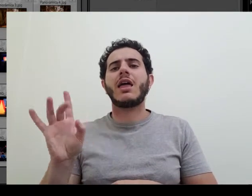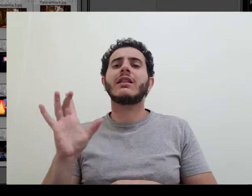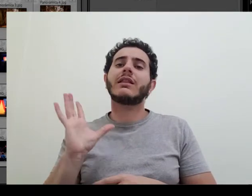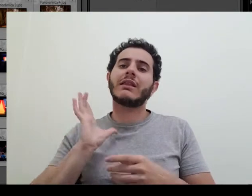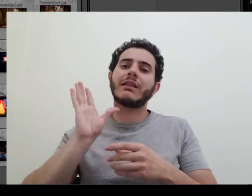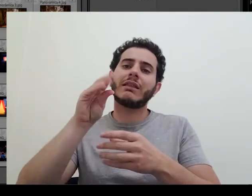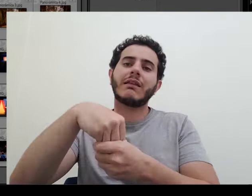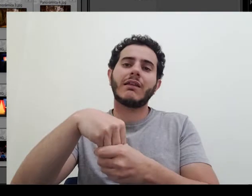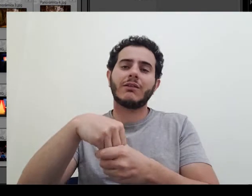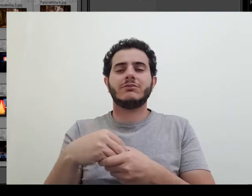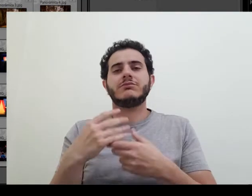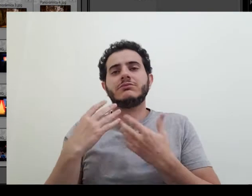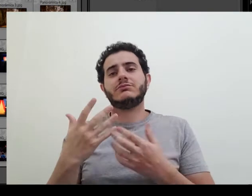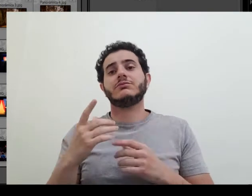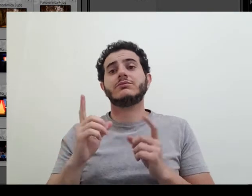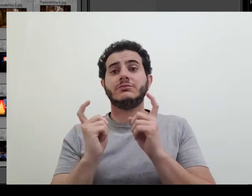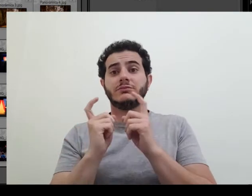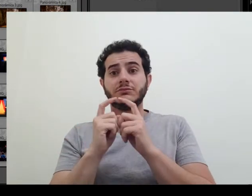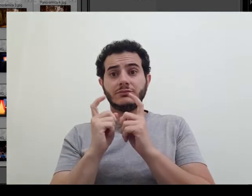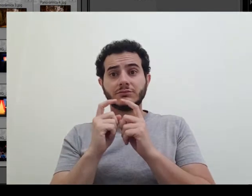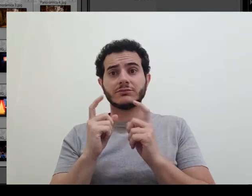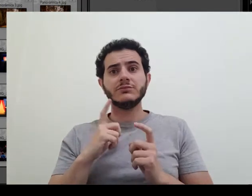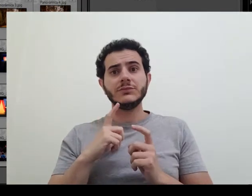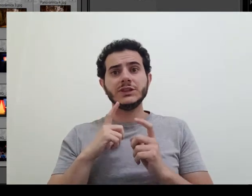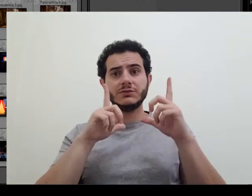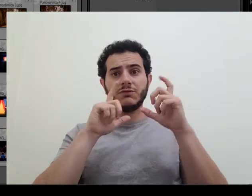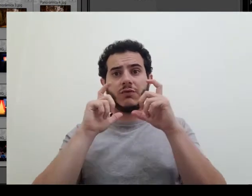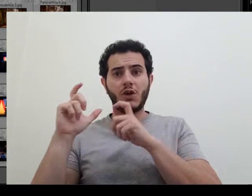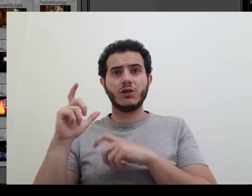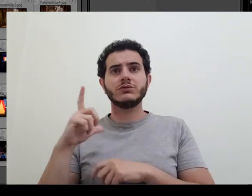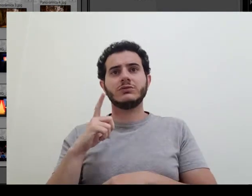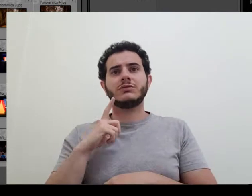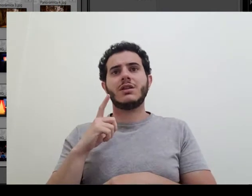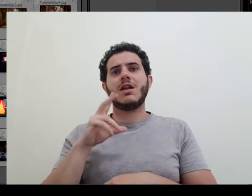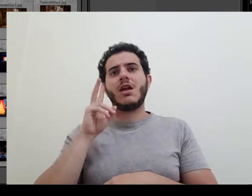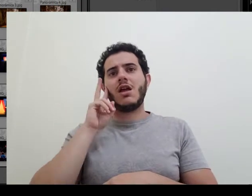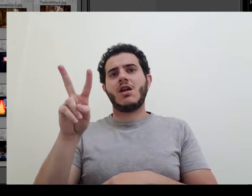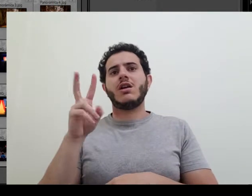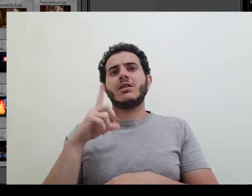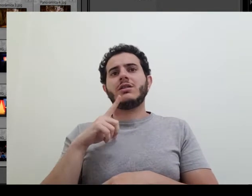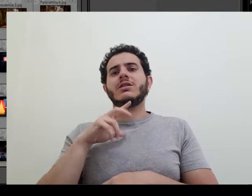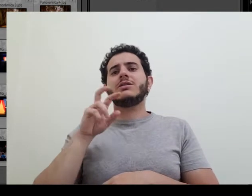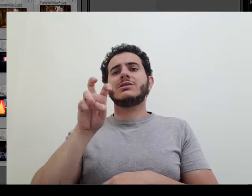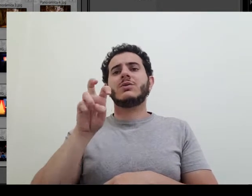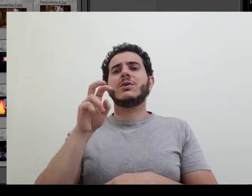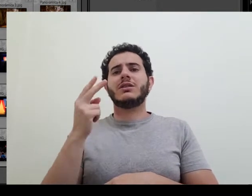dele. Reparem que nesse meu catálogo, todas as fotos na primeira linha aparece aqui, ó,